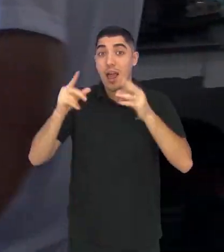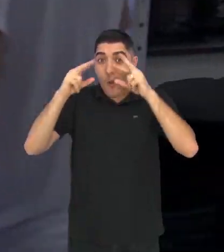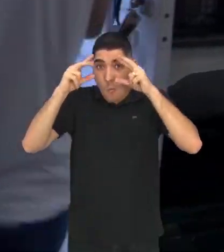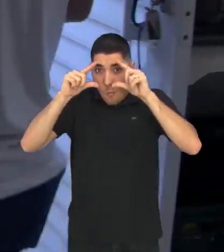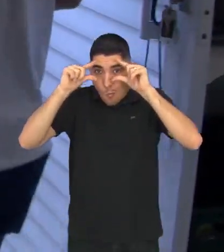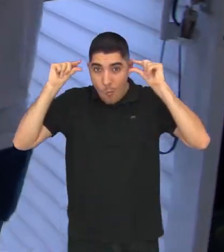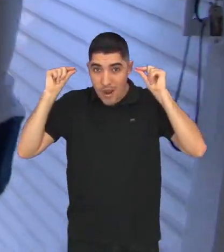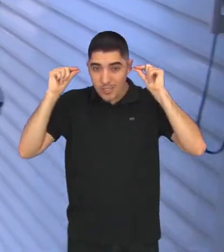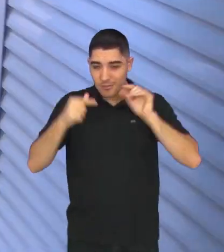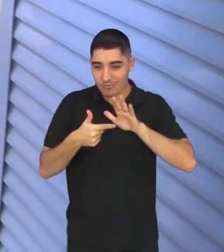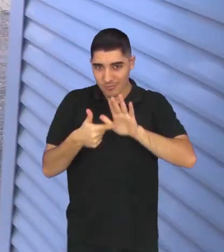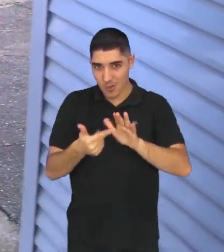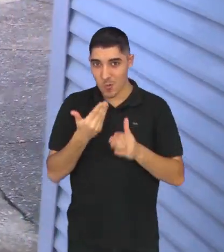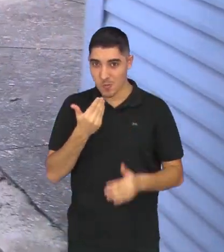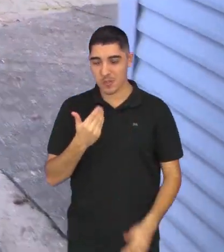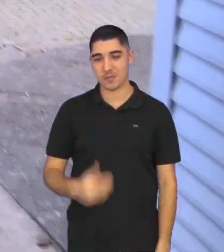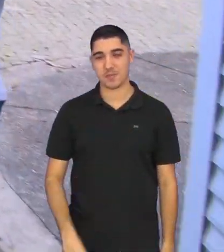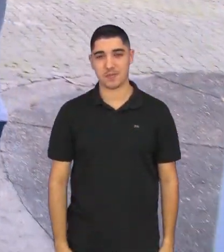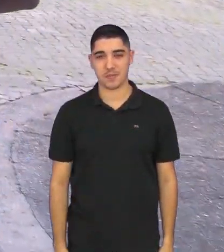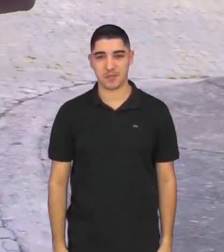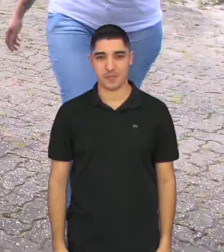coati.